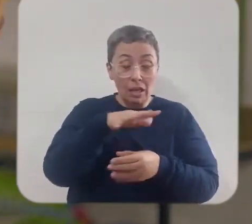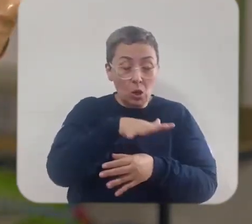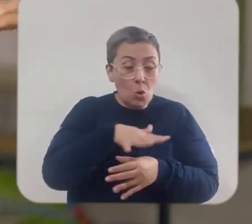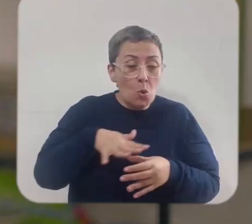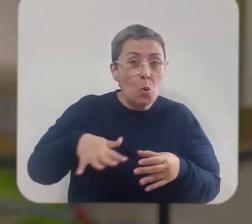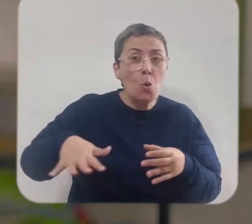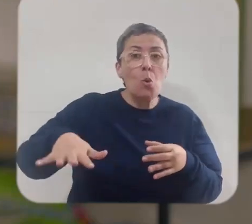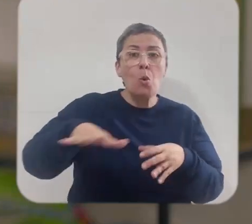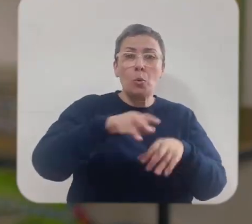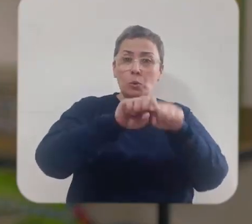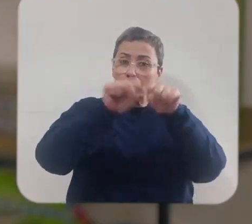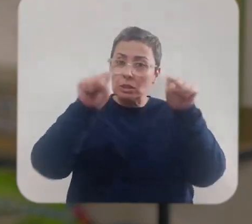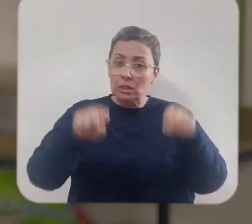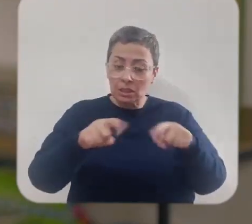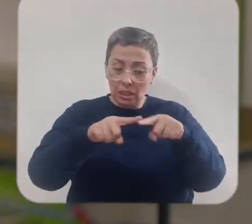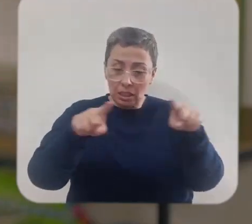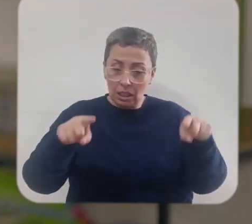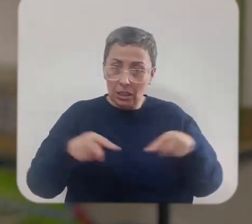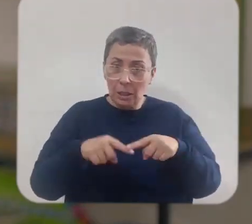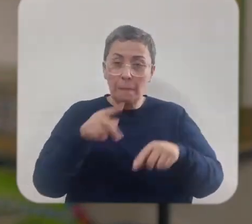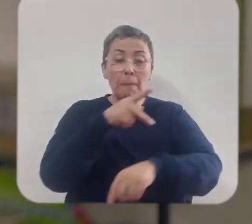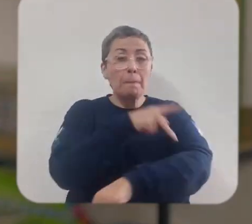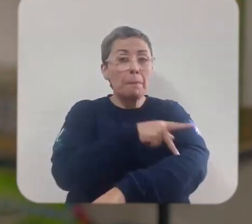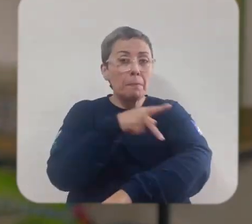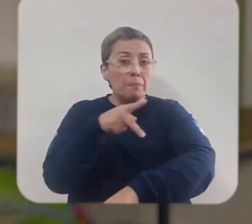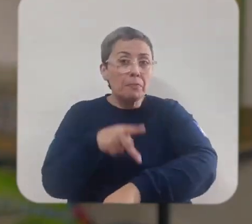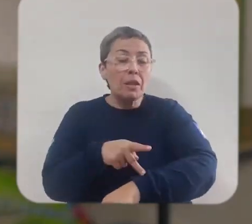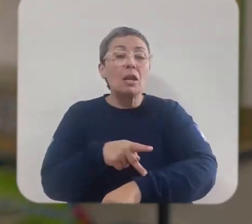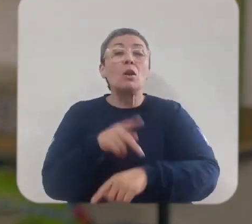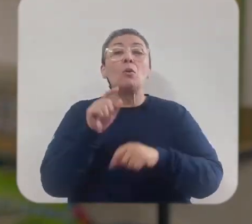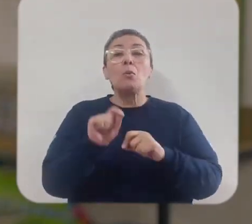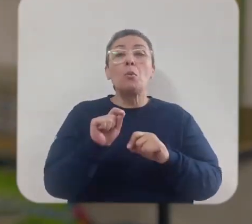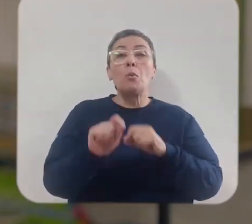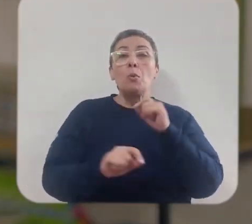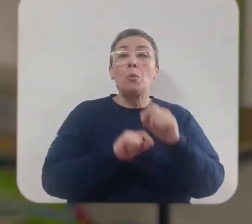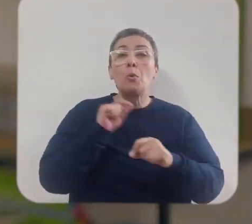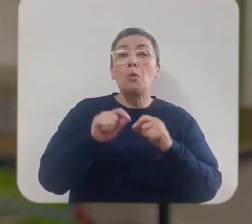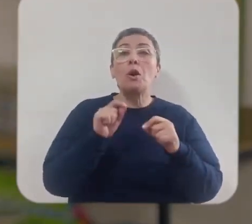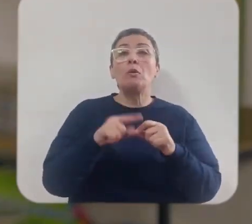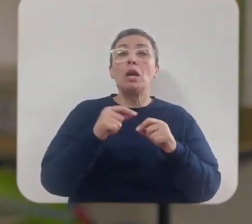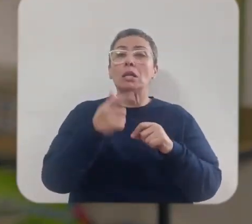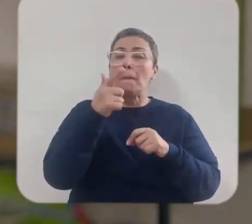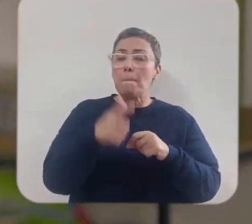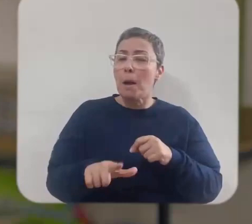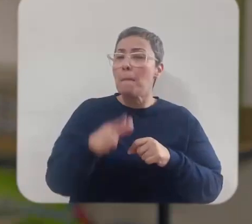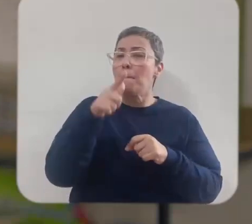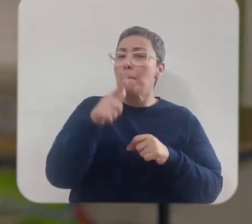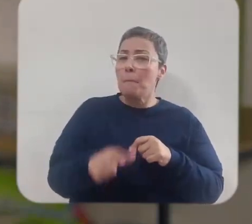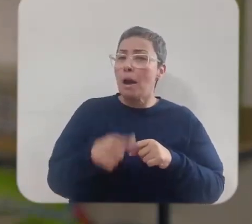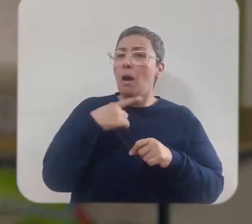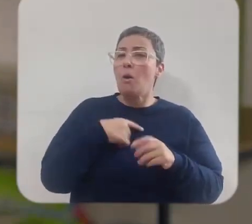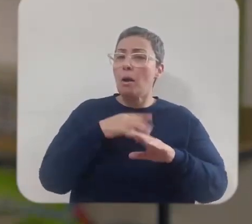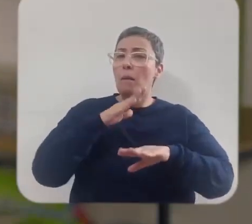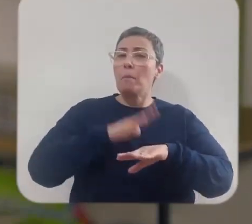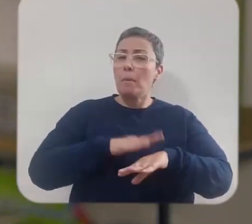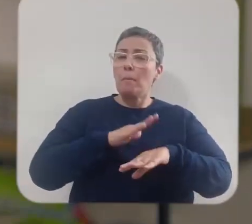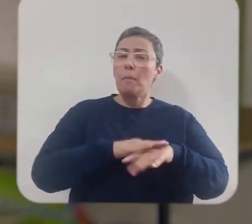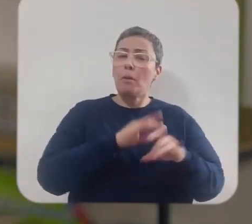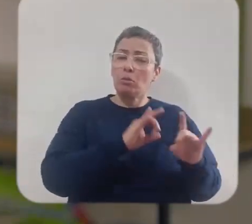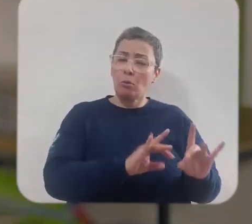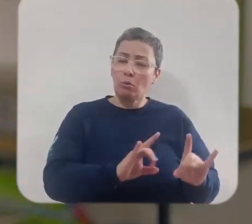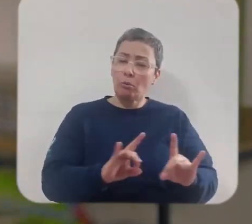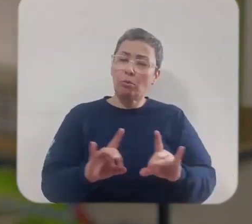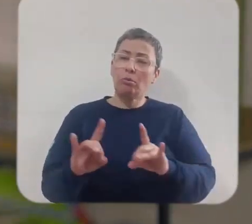um ecossistema de uma sala, pedagogicamente, aquilo que repetidas vezes eu faço todos